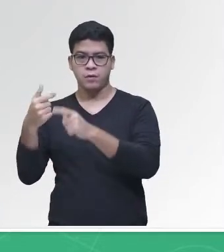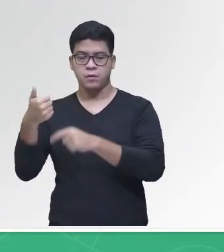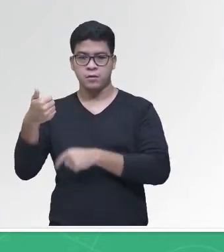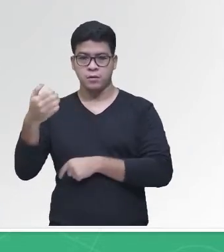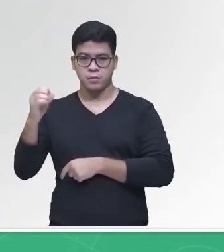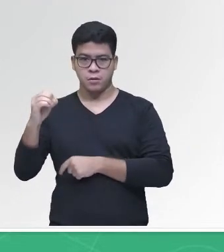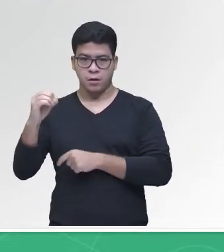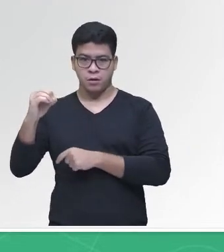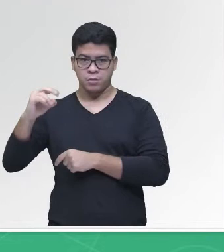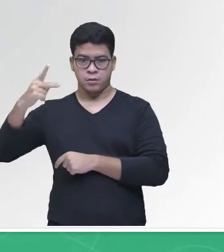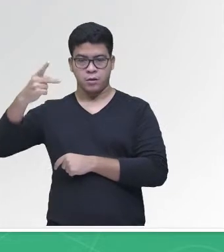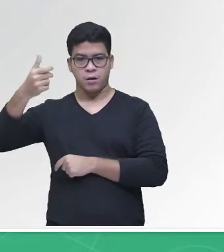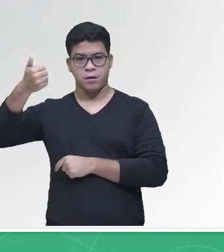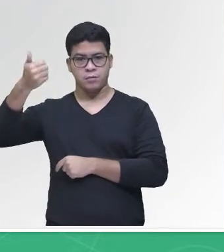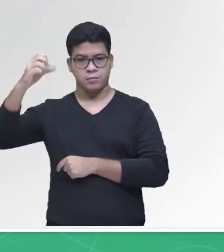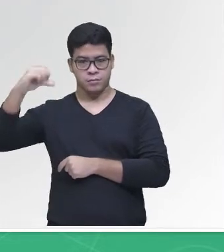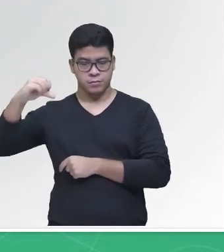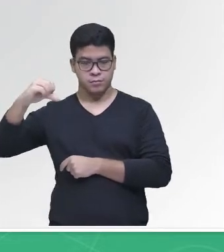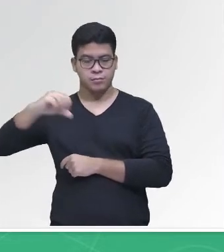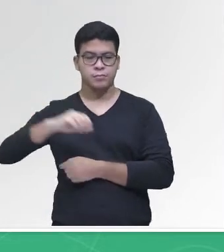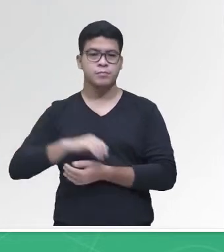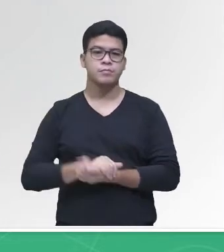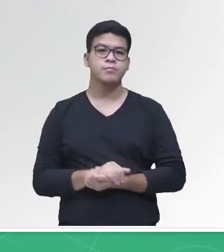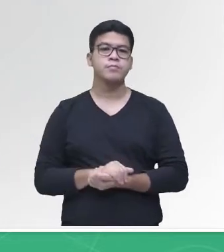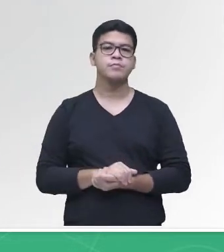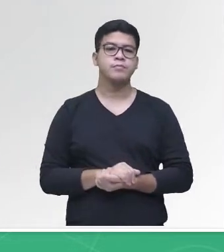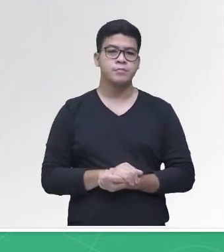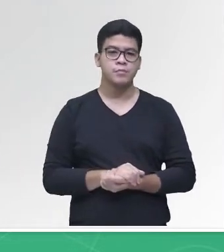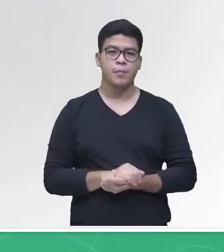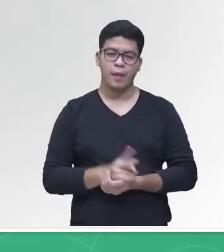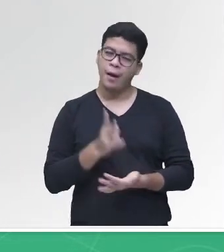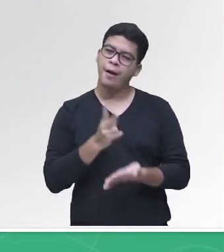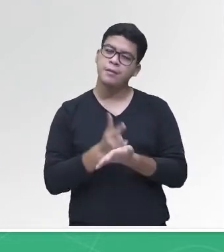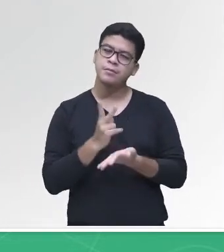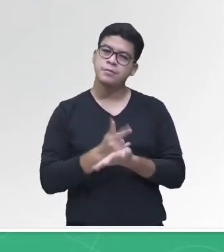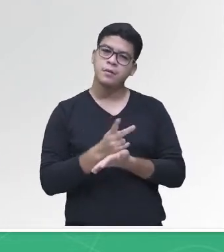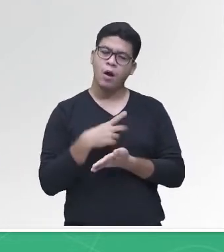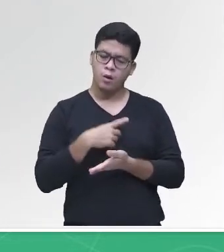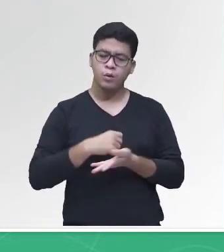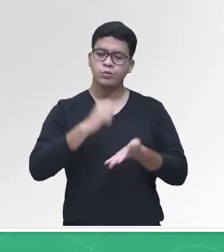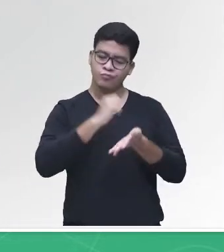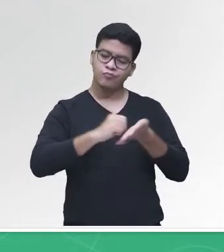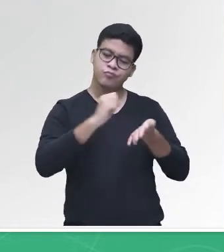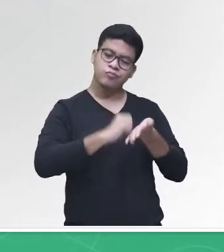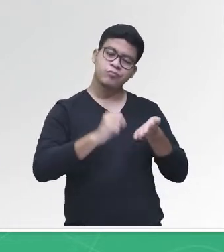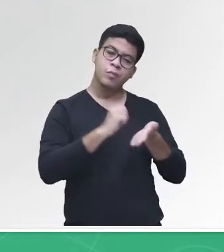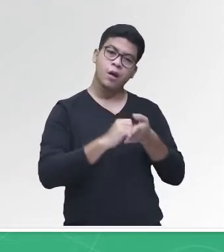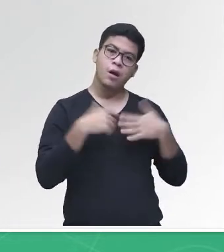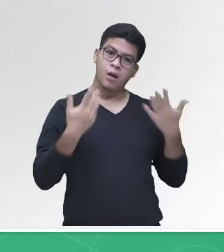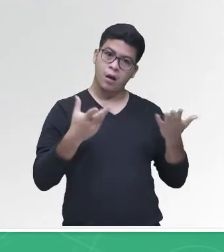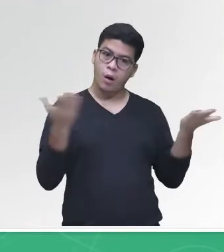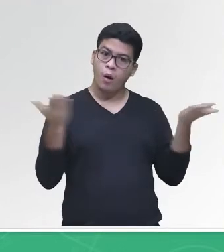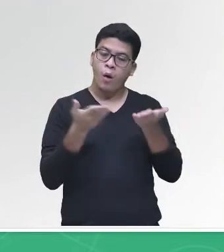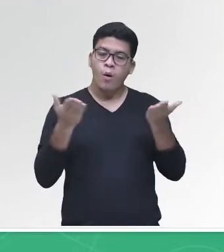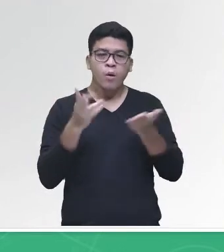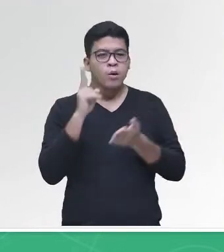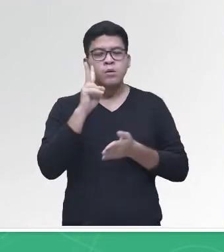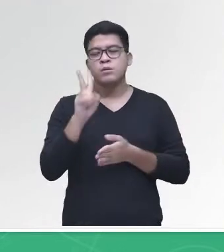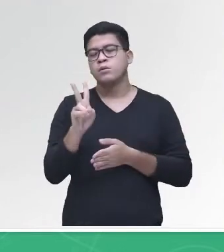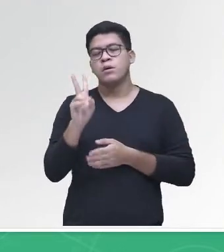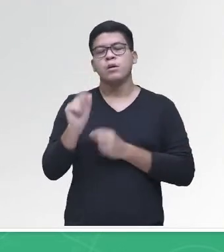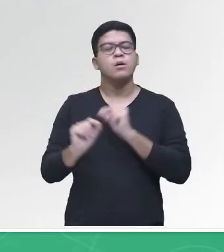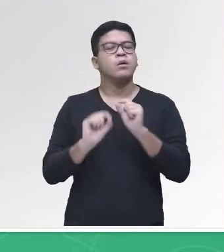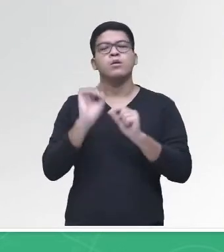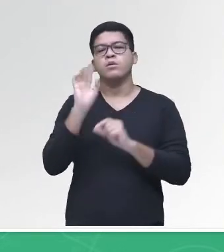da quantização das cargas elétricas tem esse gostinho aí de fazer um cálculo. Só que hoje só foi para relembrar